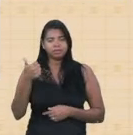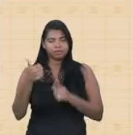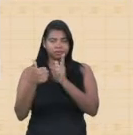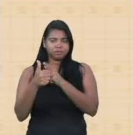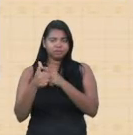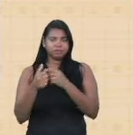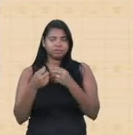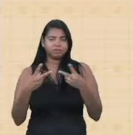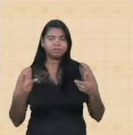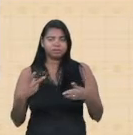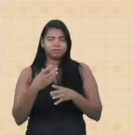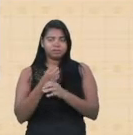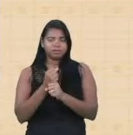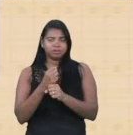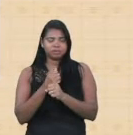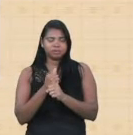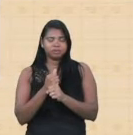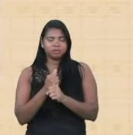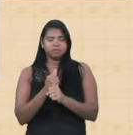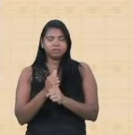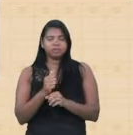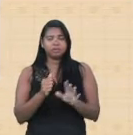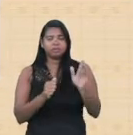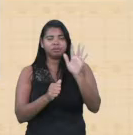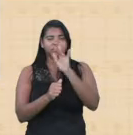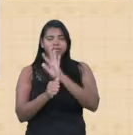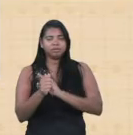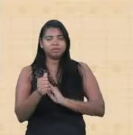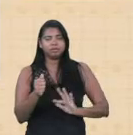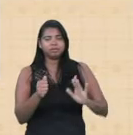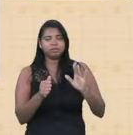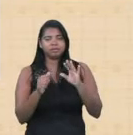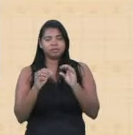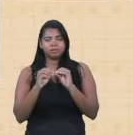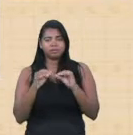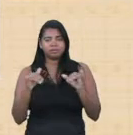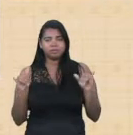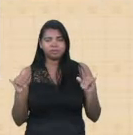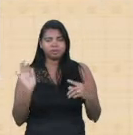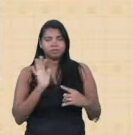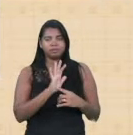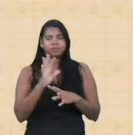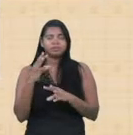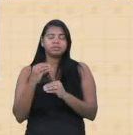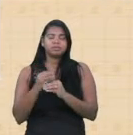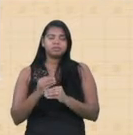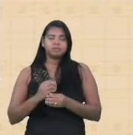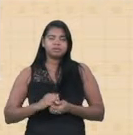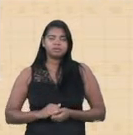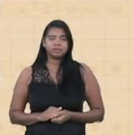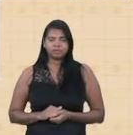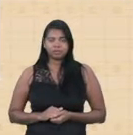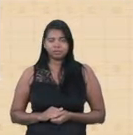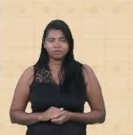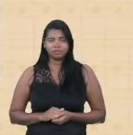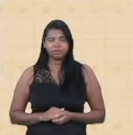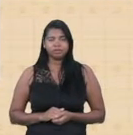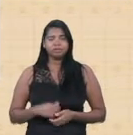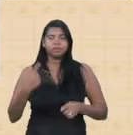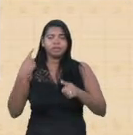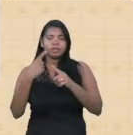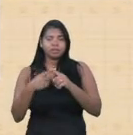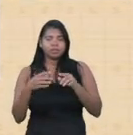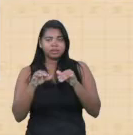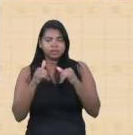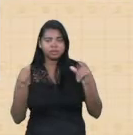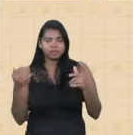fazer é calcular o campo que ele gera. Se o fio é retilíneo, nós vamos usar a expressão da permeabilidade, μ vezes a corrente,